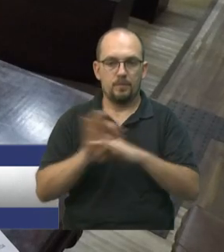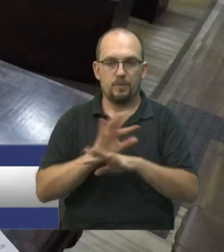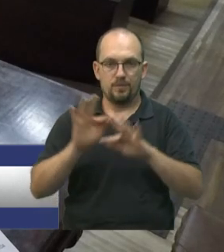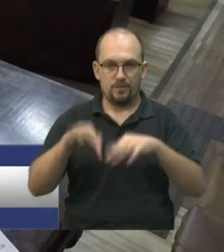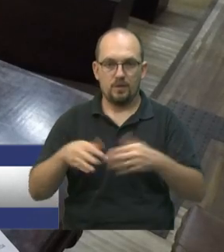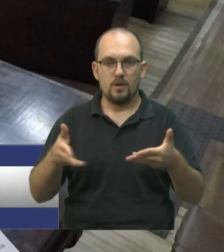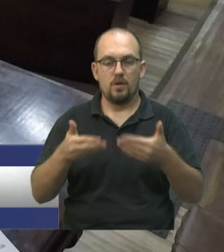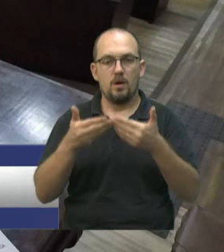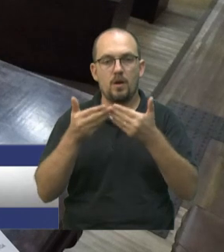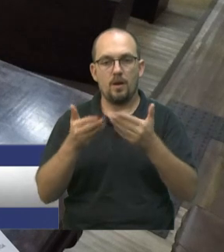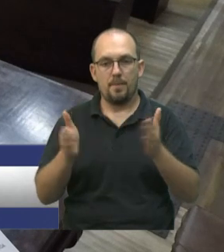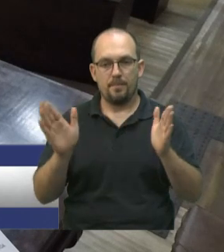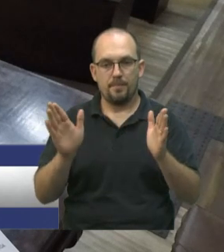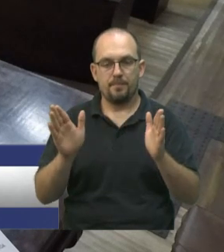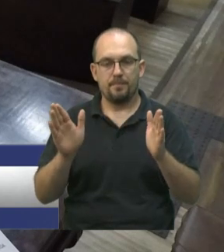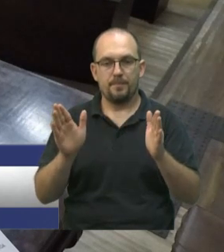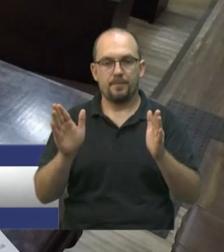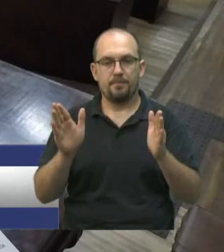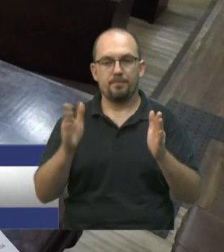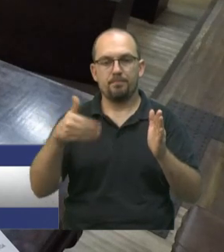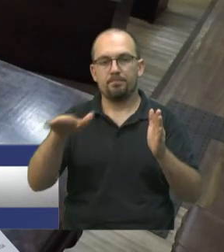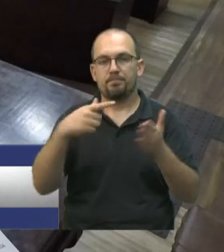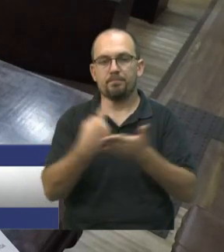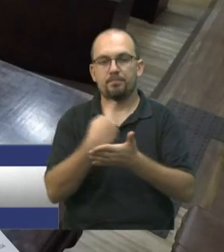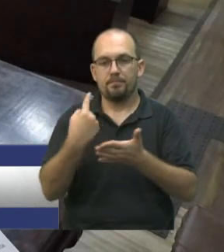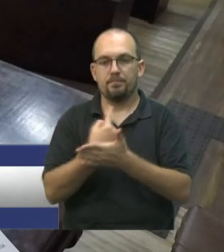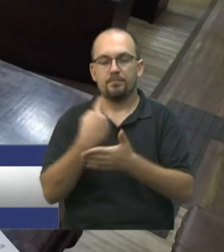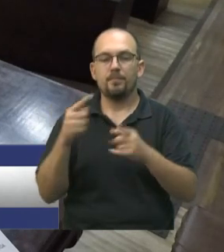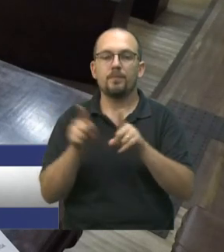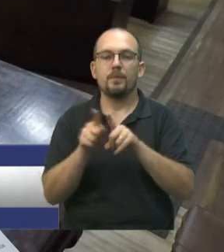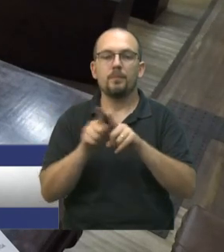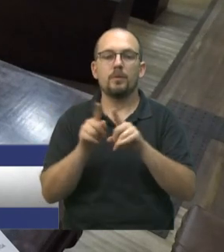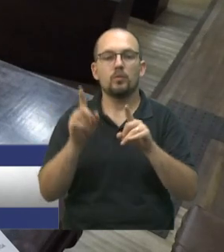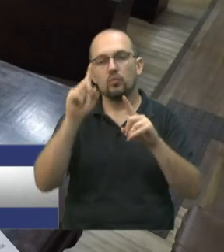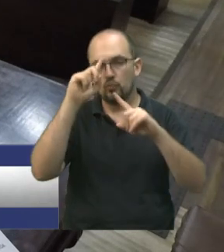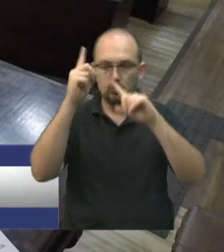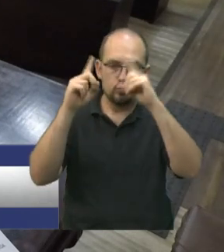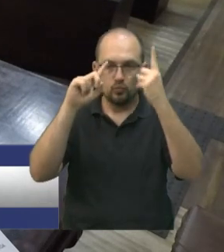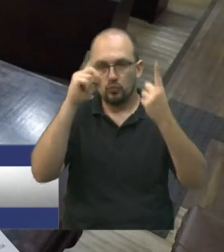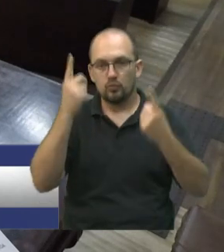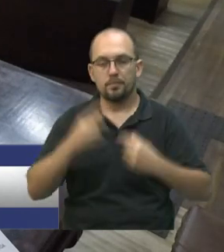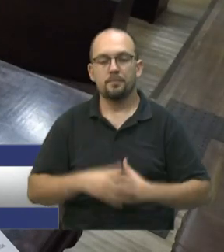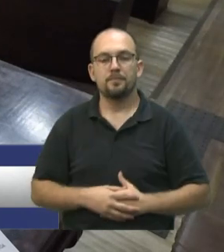abre a palavra a questionamentos e indagações.